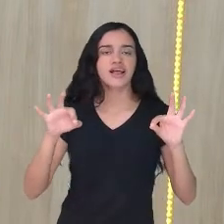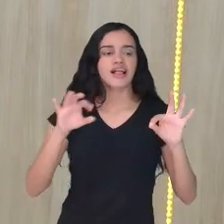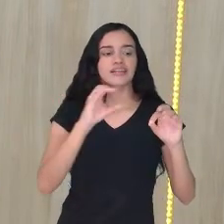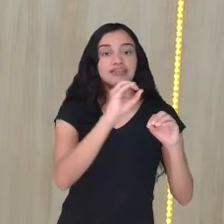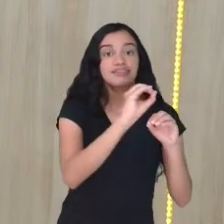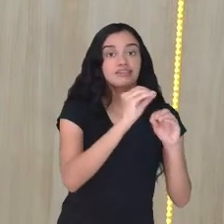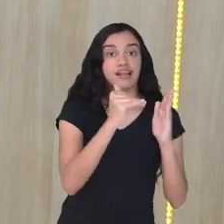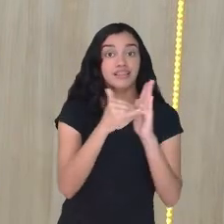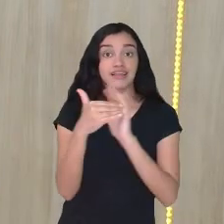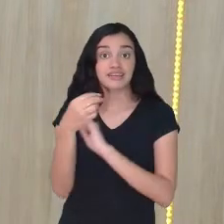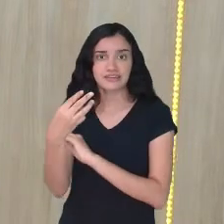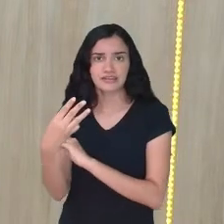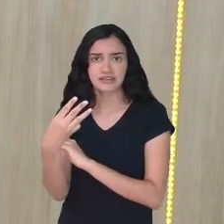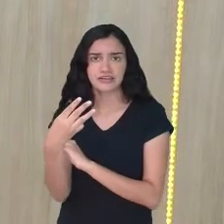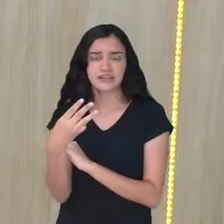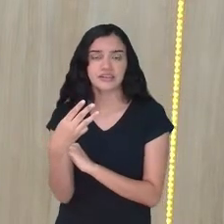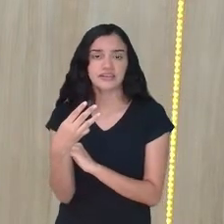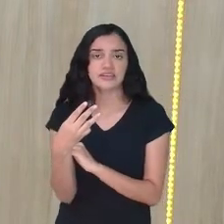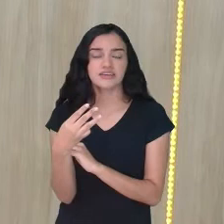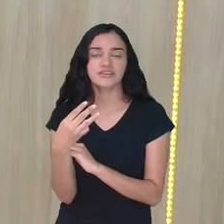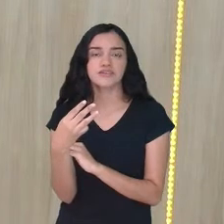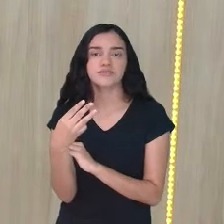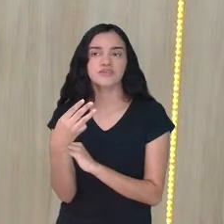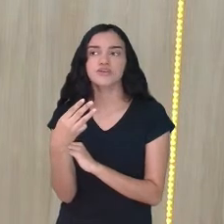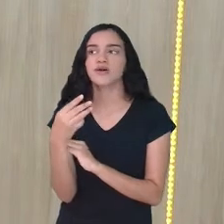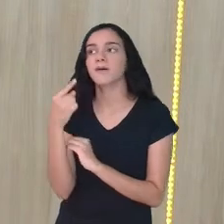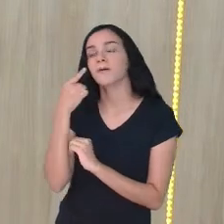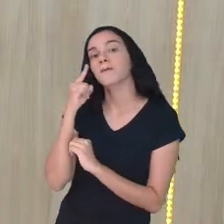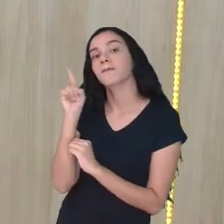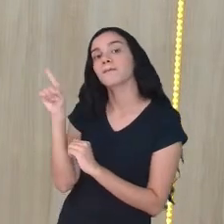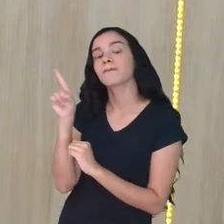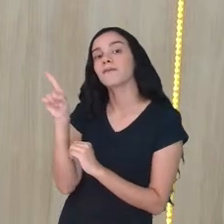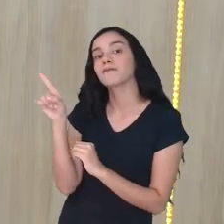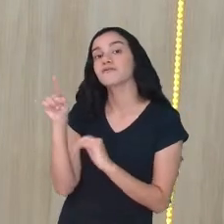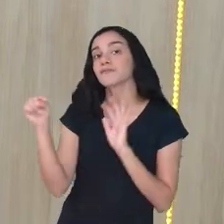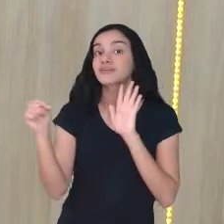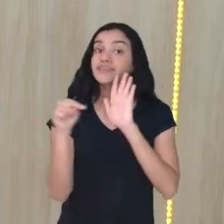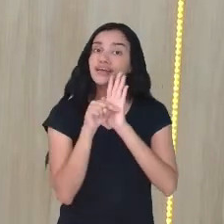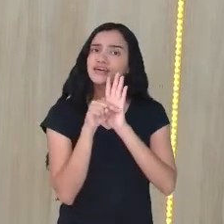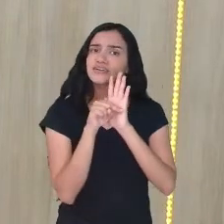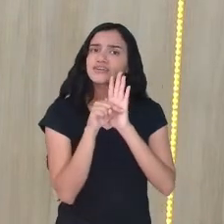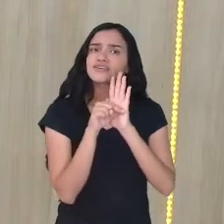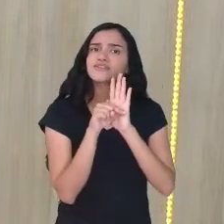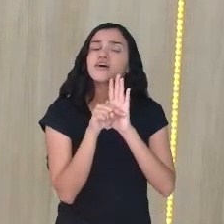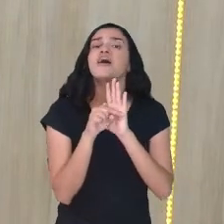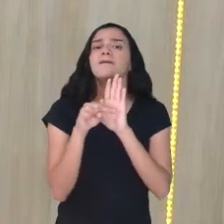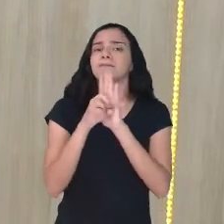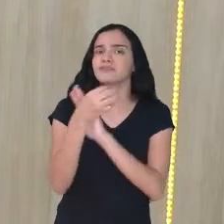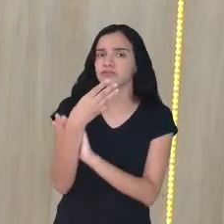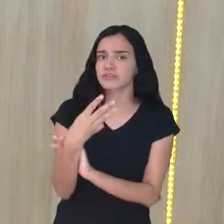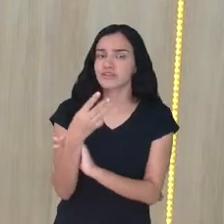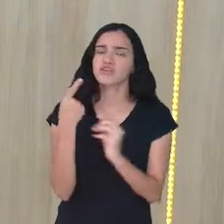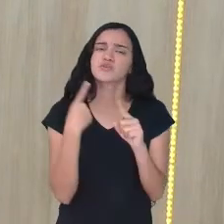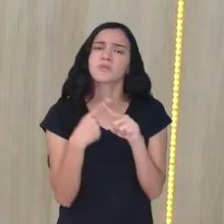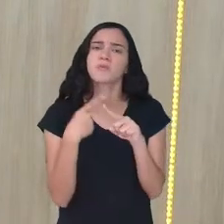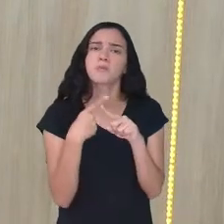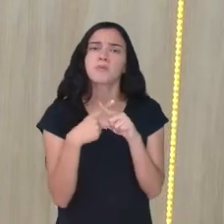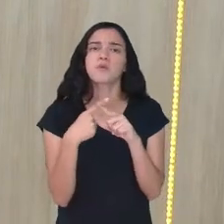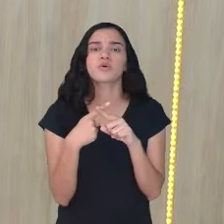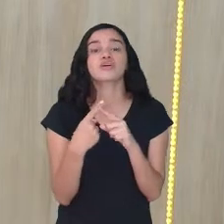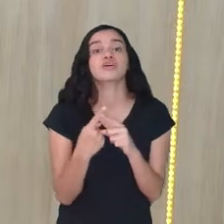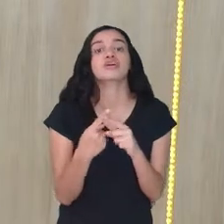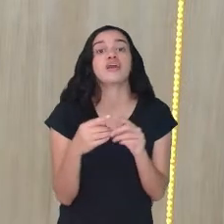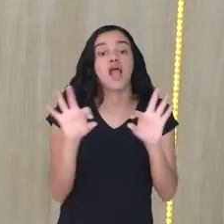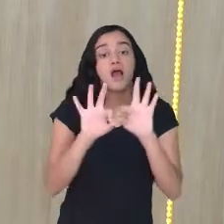meu oposto? Eu vou botar no 0 e vou ir para o lado negativo. Vai dar menos 3. Por quê? Porque é o mesmo